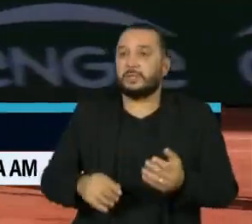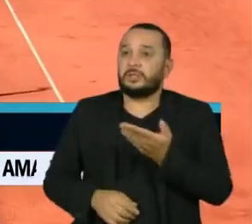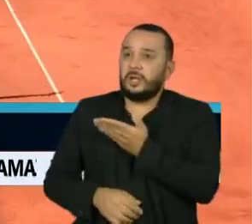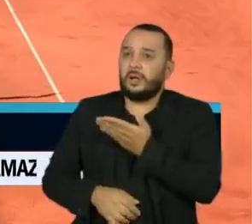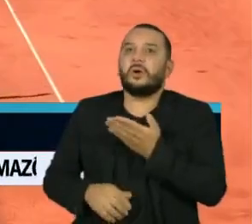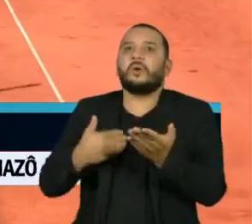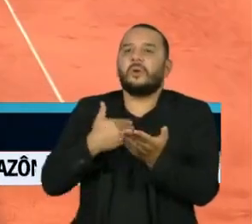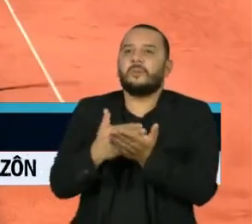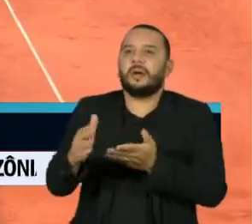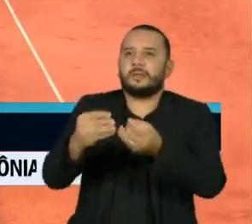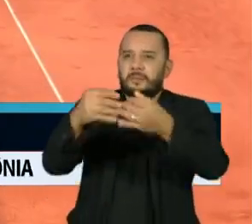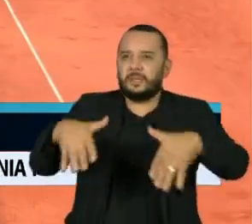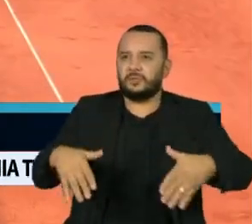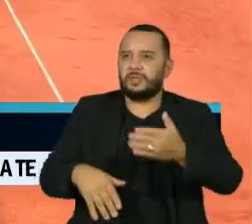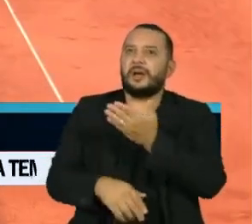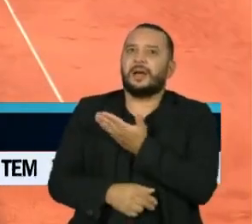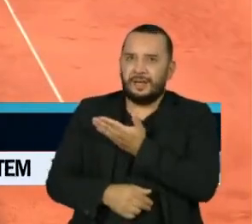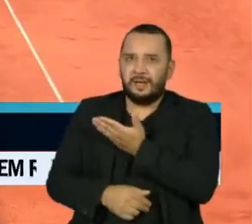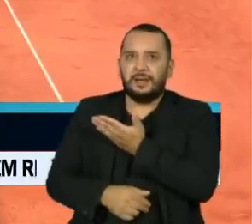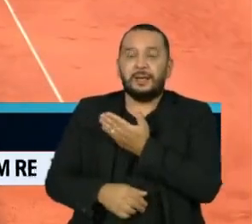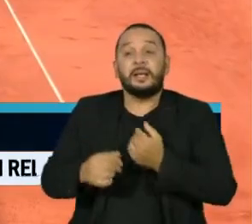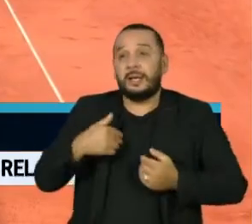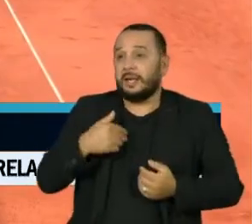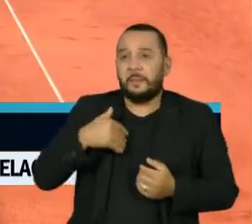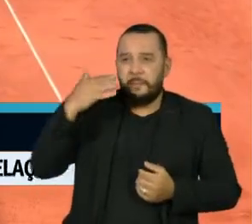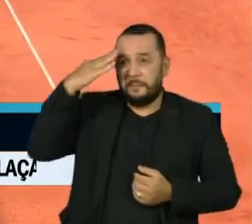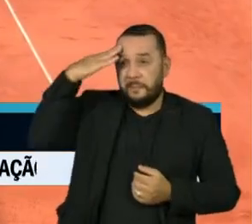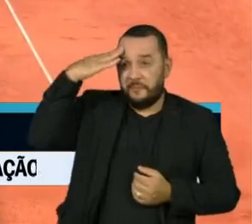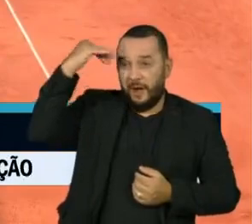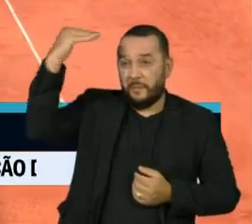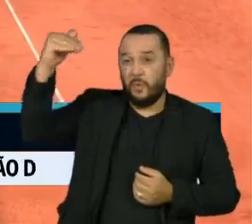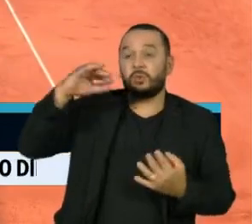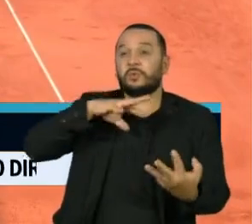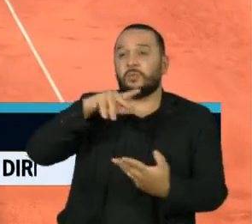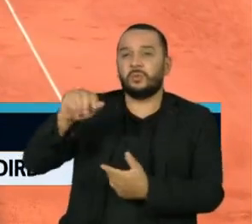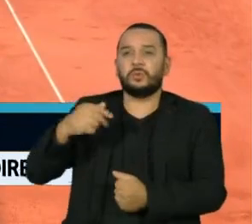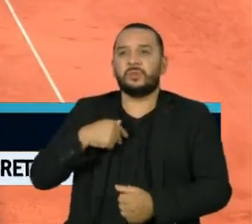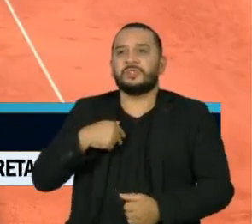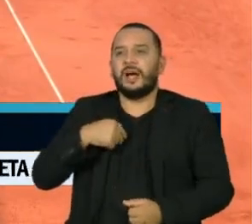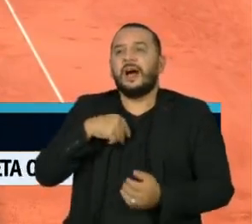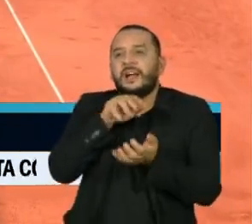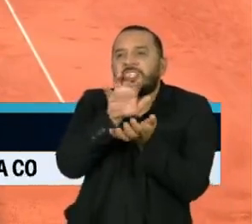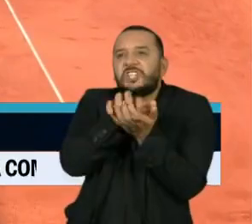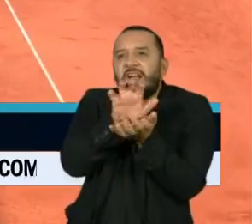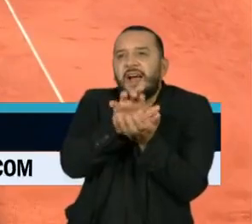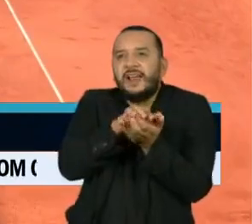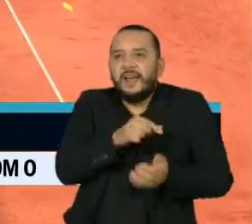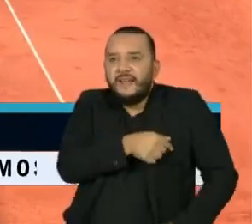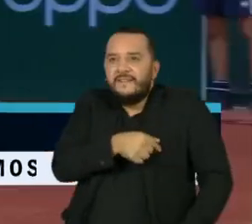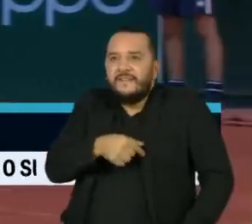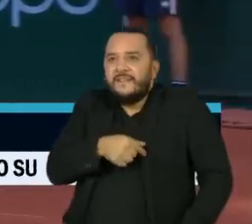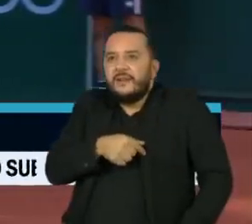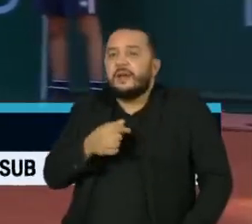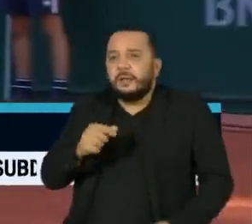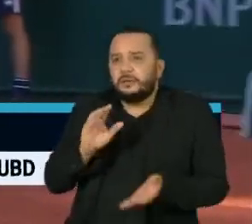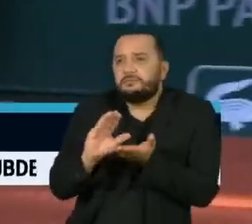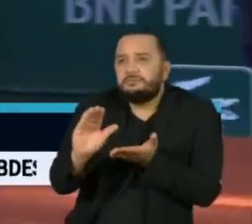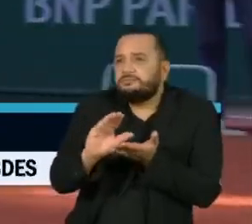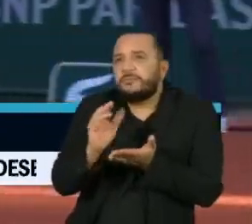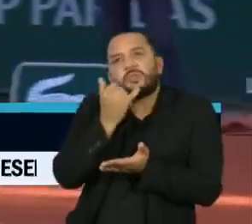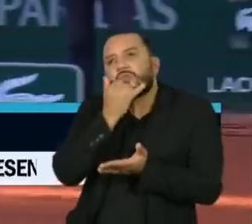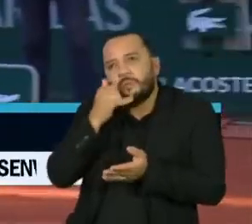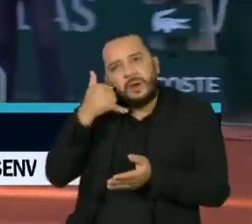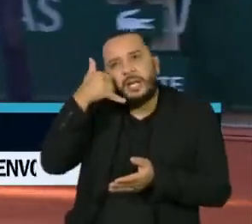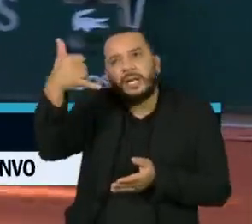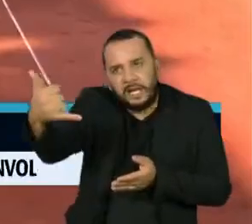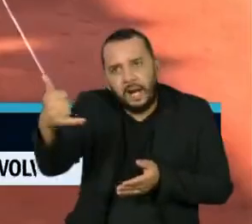começa a prejudicar a carreira do ainda número um do mundo. A Lacoste, patrocinadora do tenista, informou que assim que possível entrará em